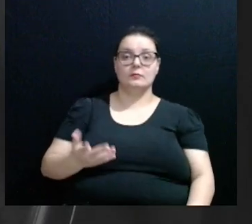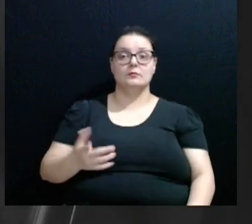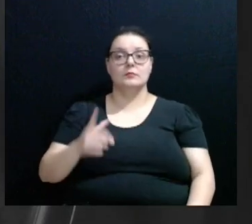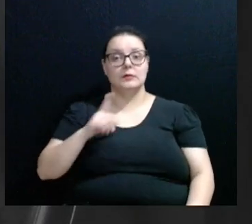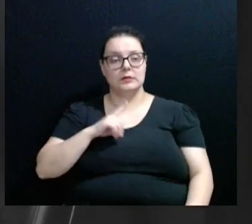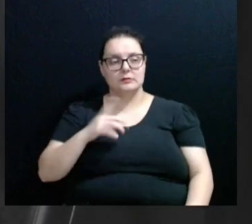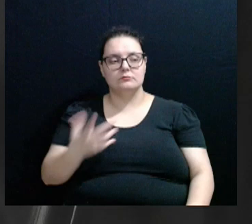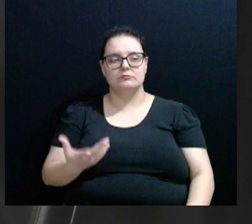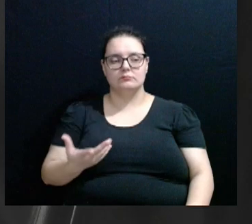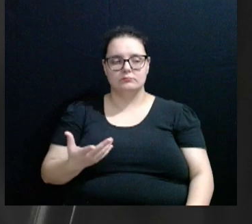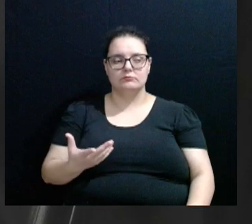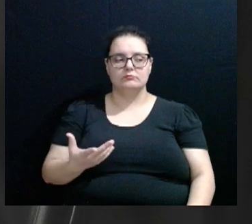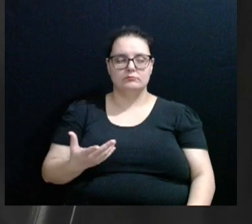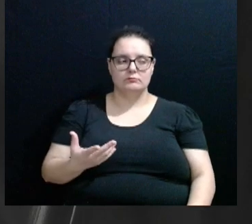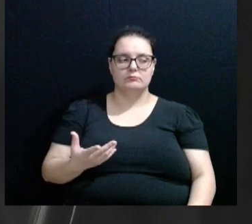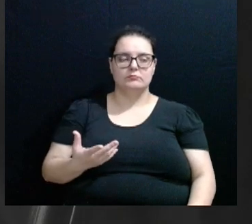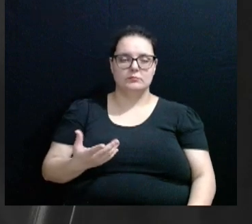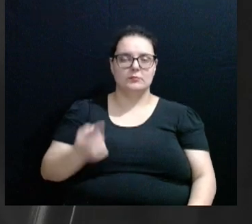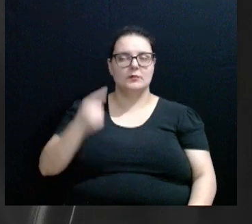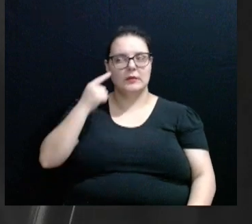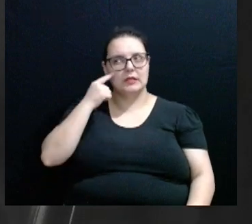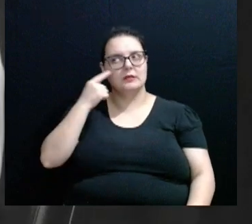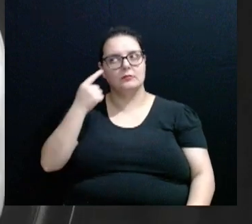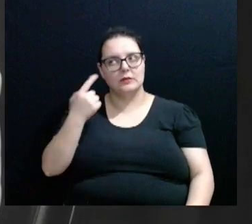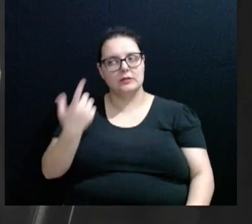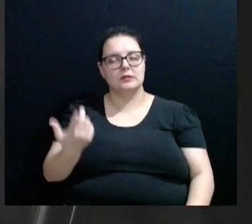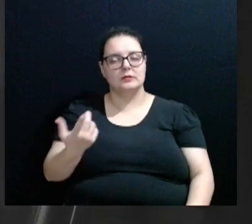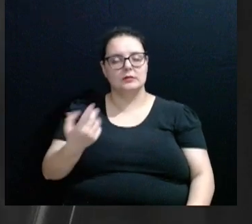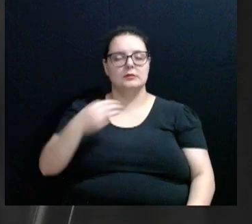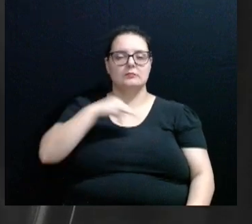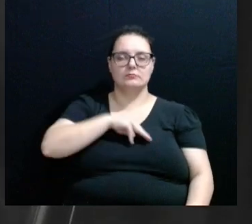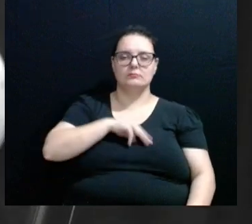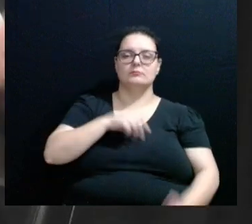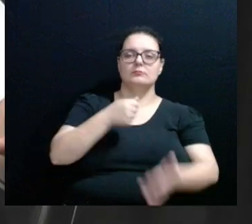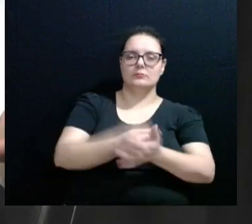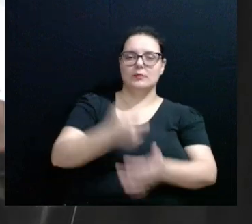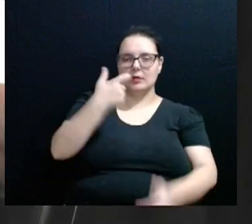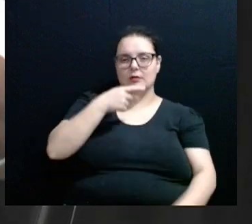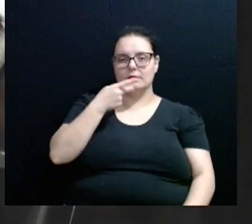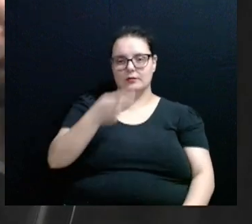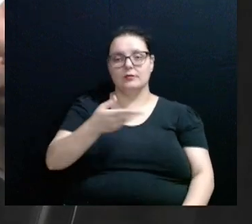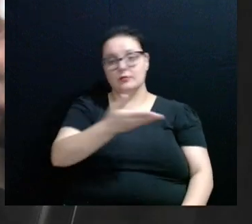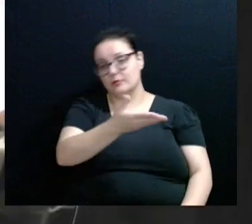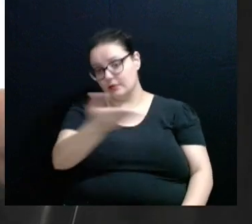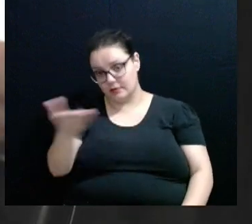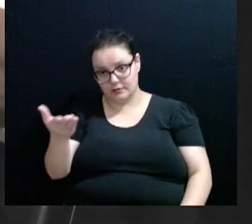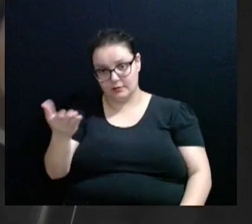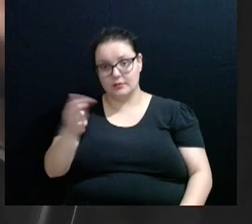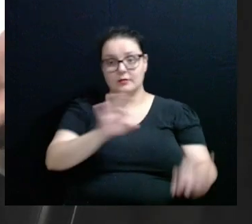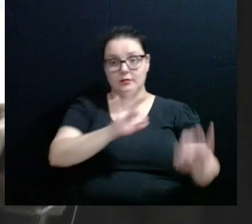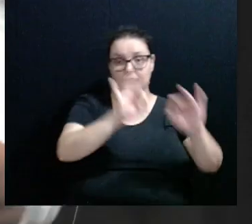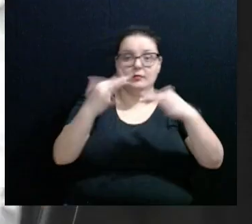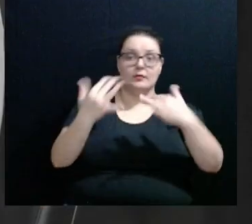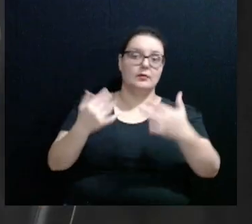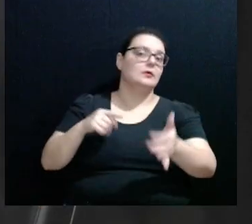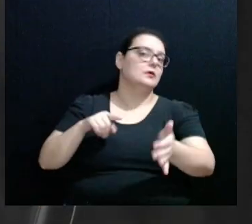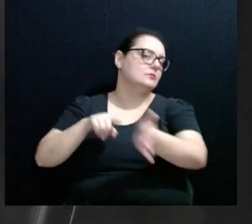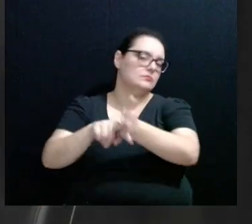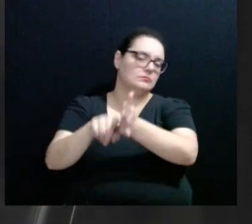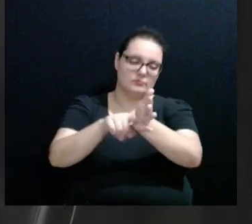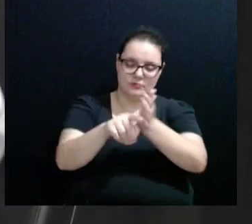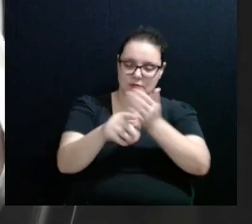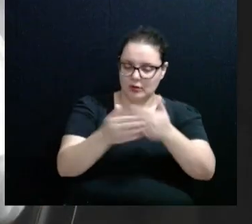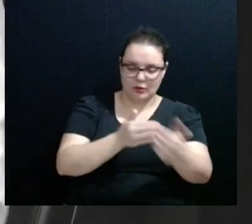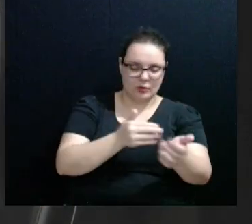que eu cumpri a minha missão. Acho que sou eu falando, mas vocês que estão aí assistindo, se quiserem perguntar para